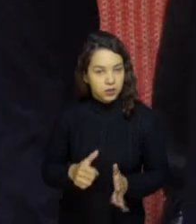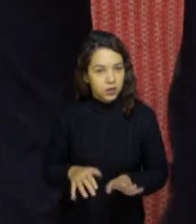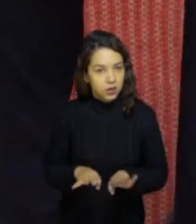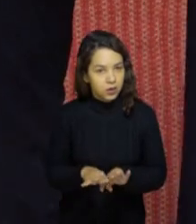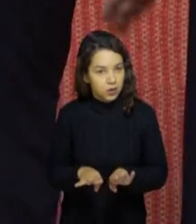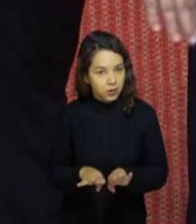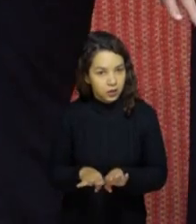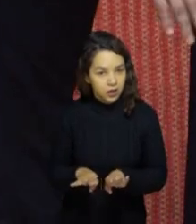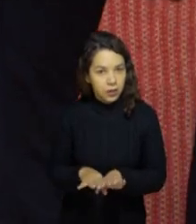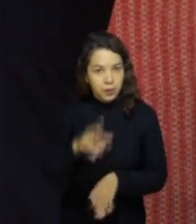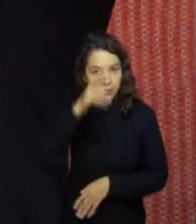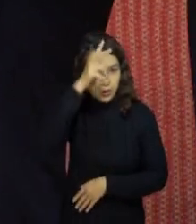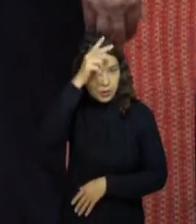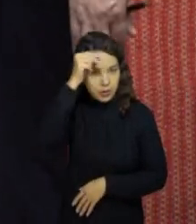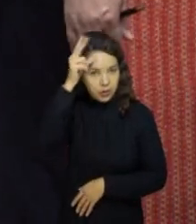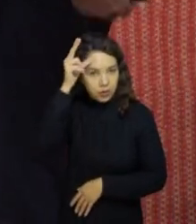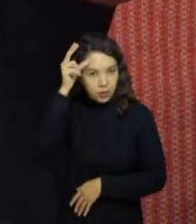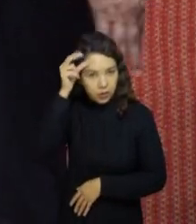nossos prefeitos,